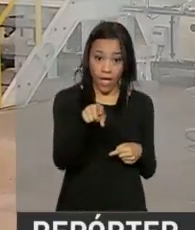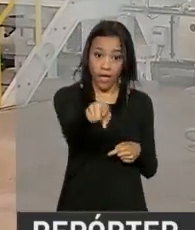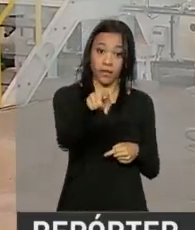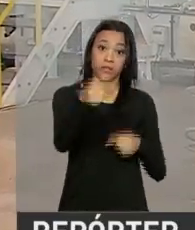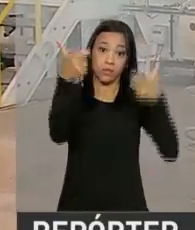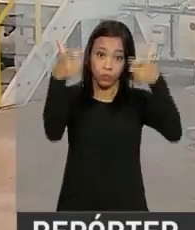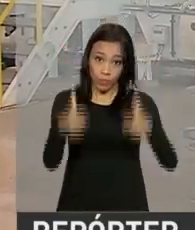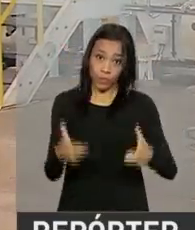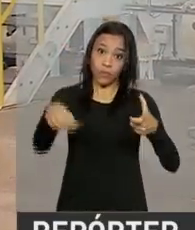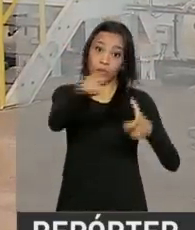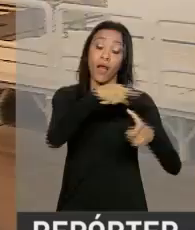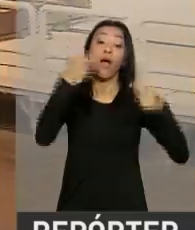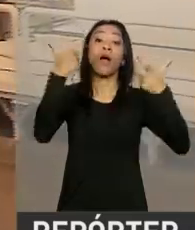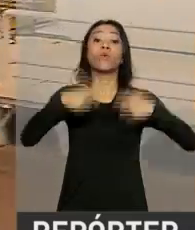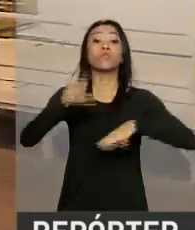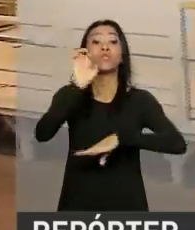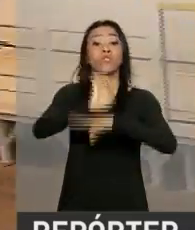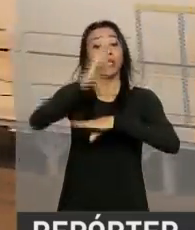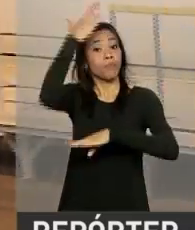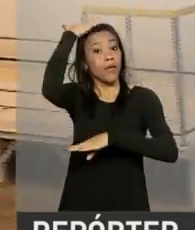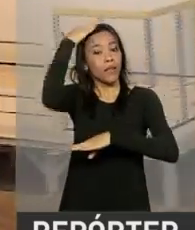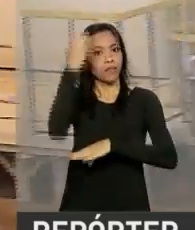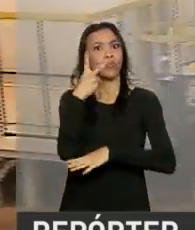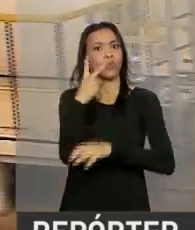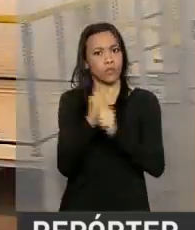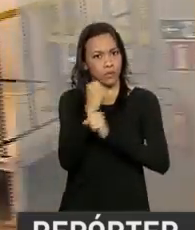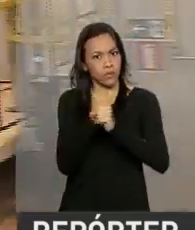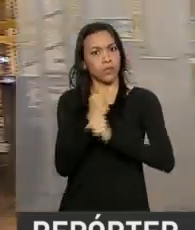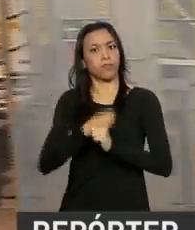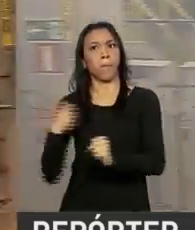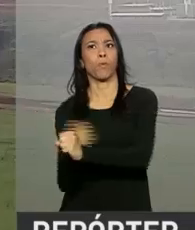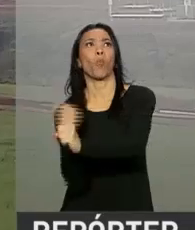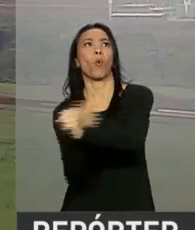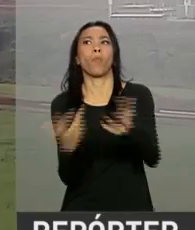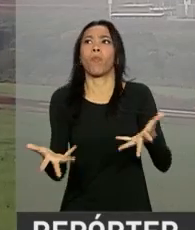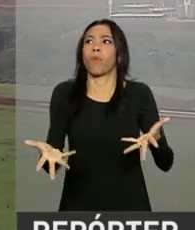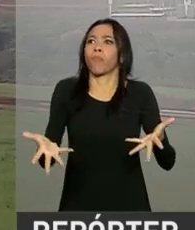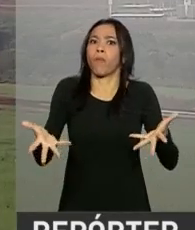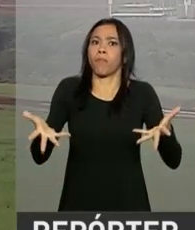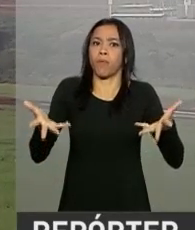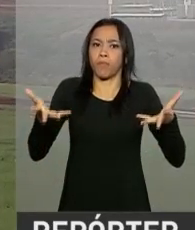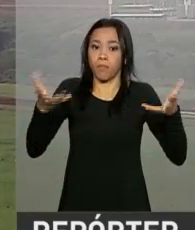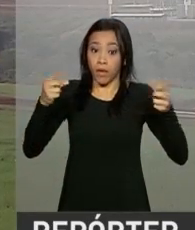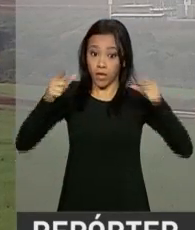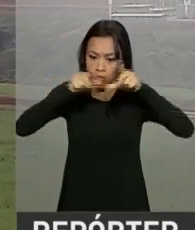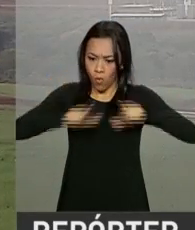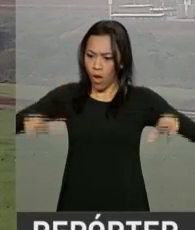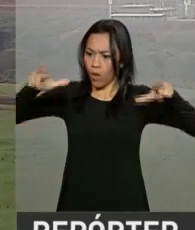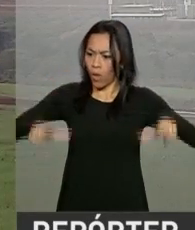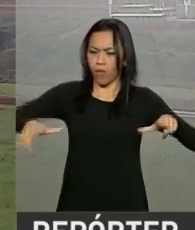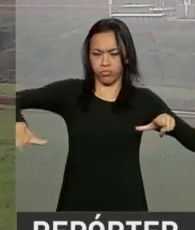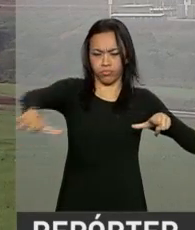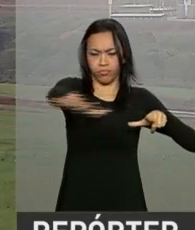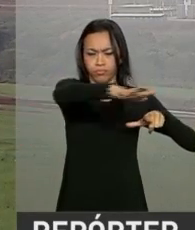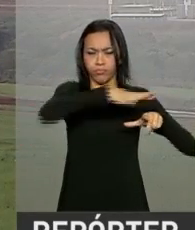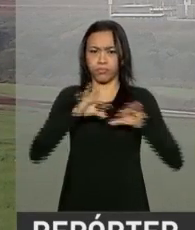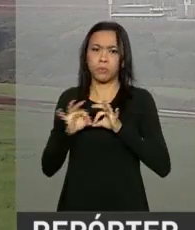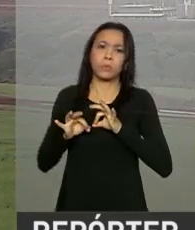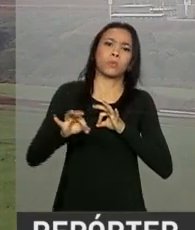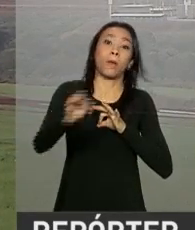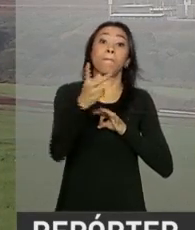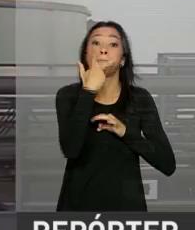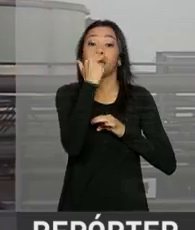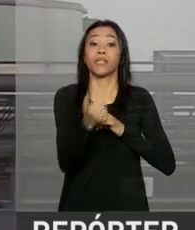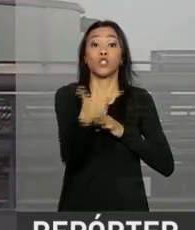Ortigueira, região central do Paraná, levou 2 anos para ser construída e ocupa uma área equivalente a 200 campos